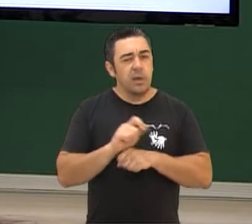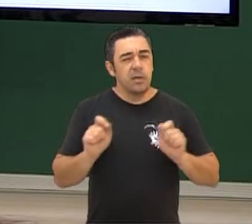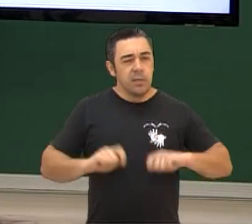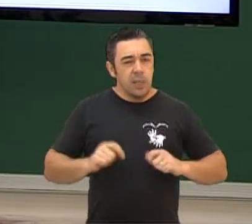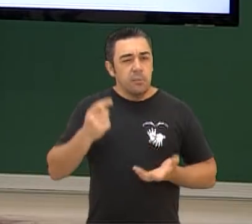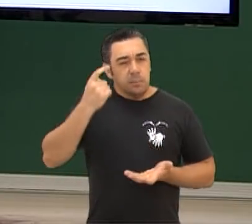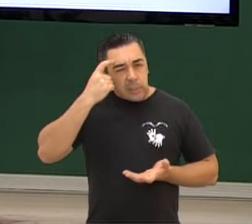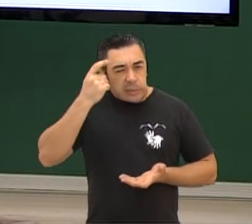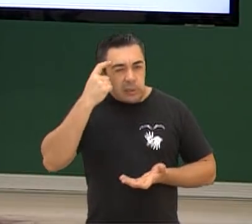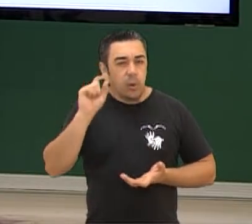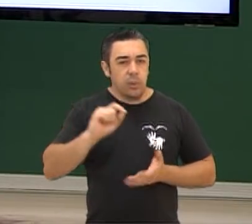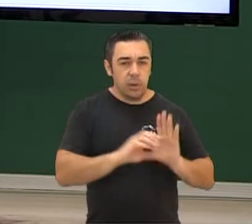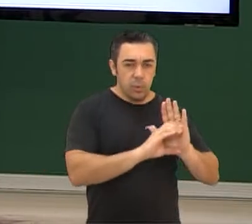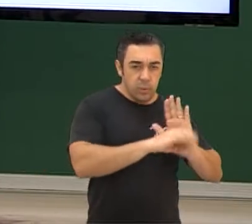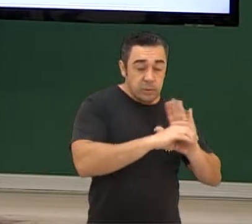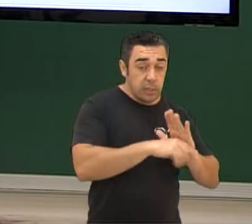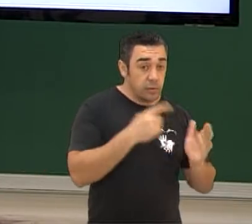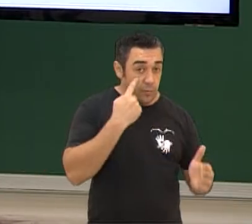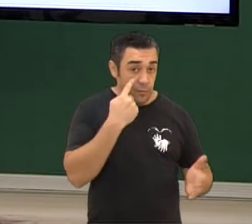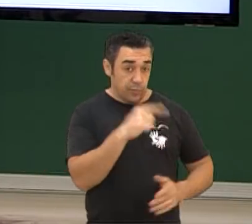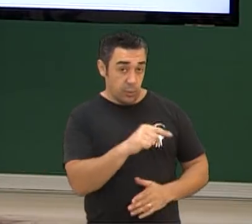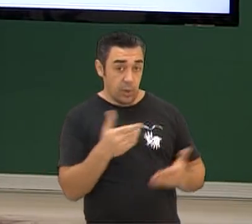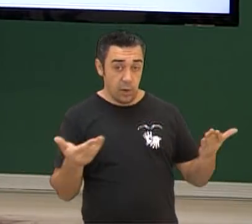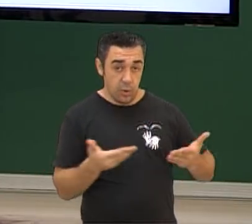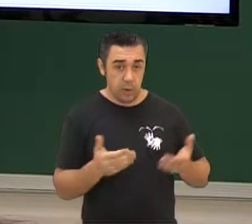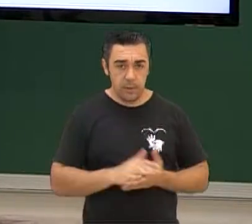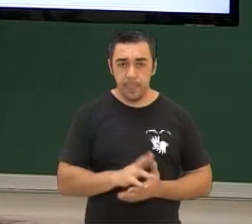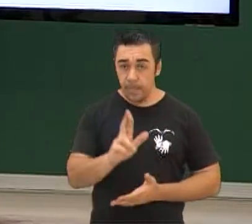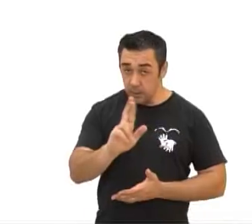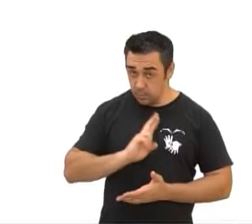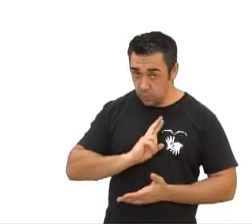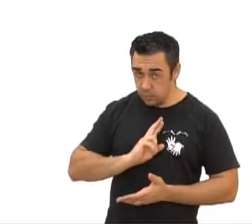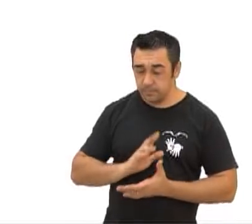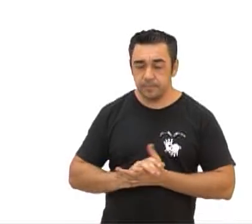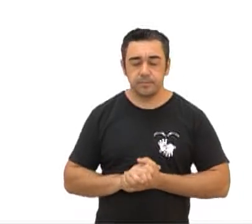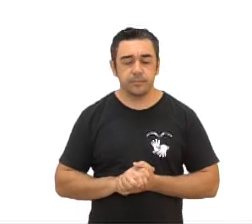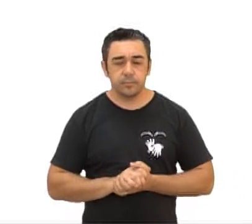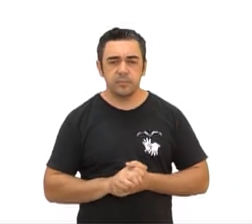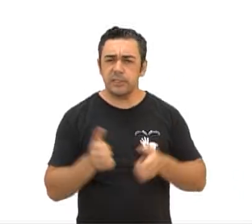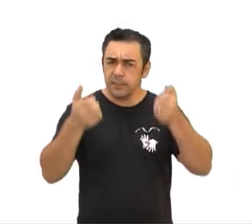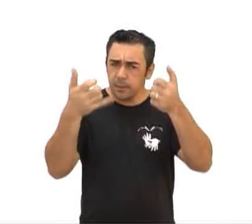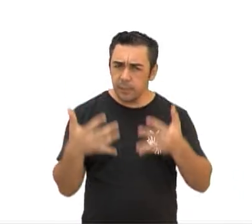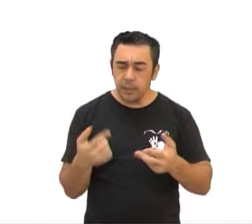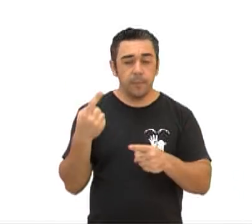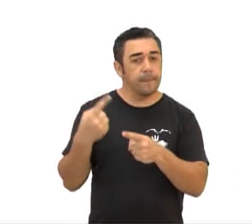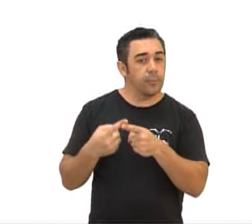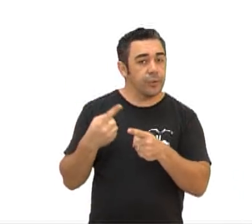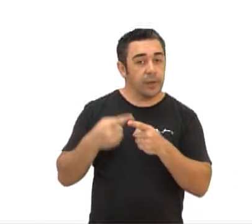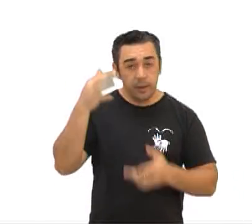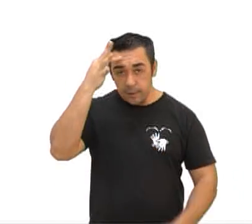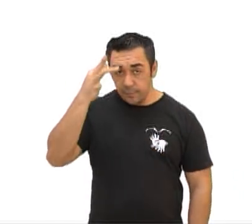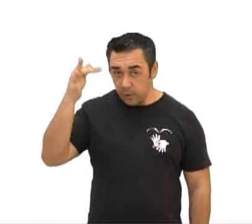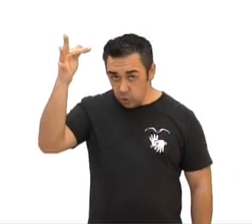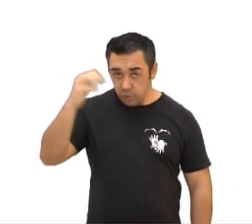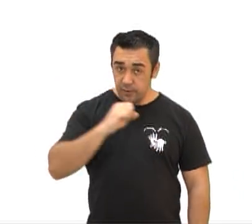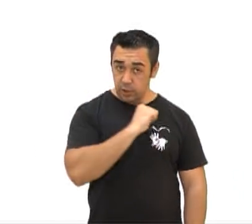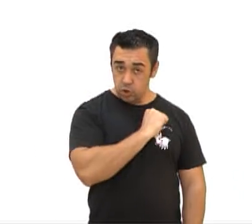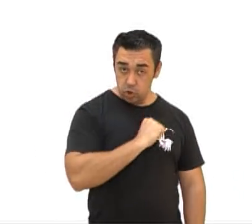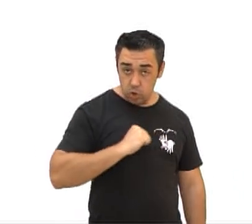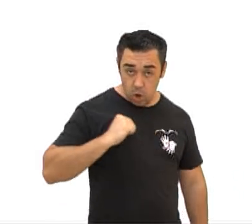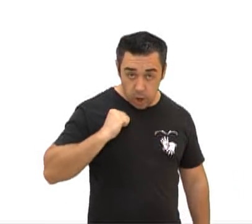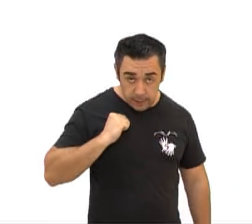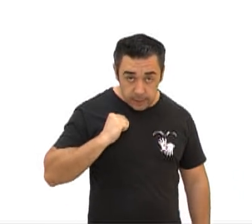né? Pensar nesses conceitos que nós vimos até agora. E responda para mim o seguinte. Explique por que a filosofia socrática